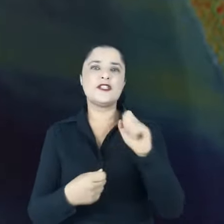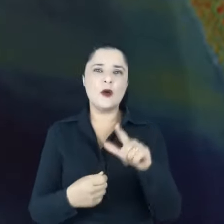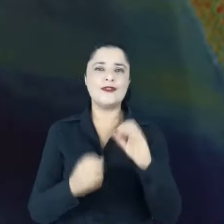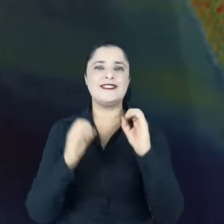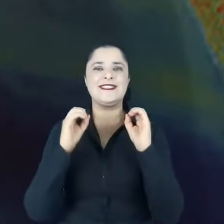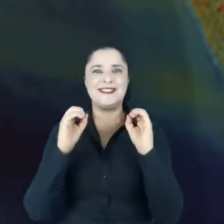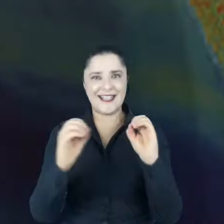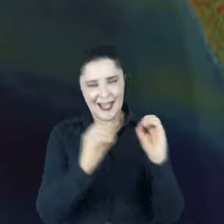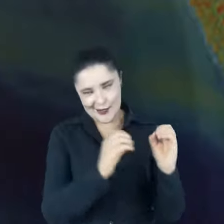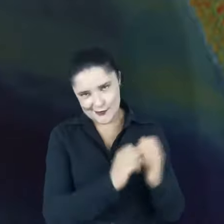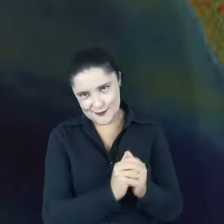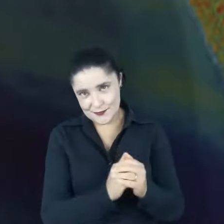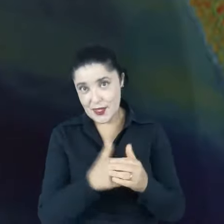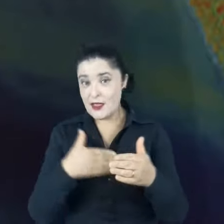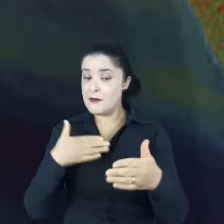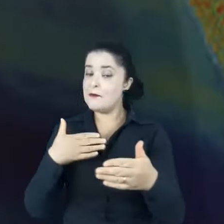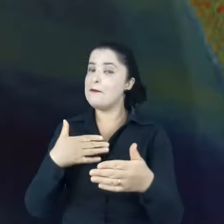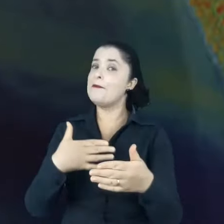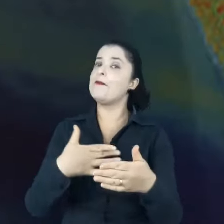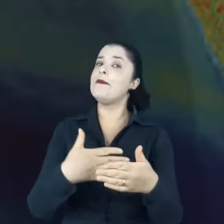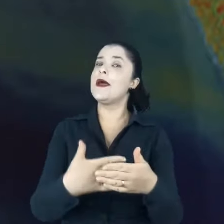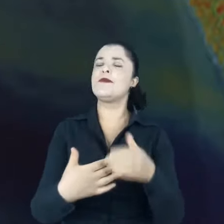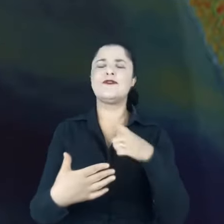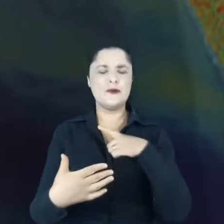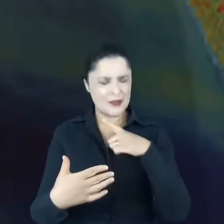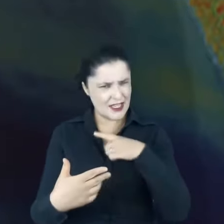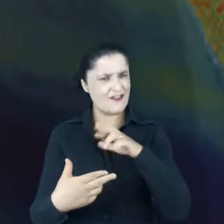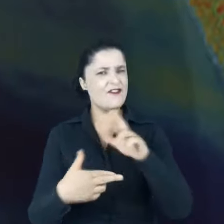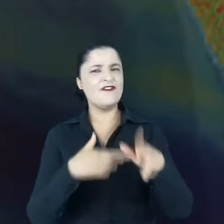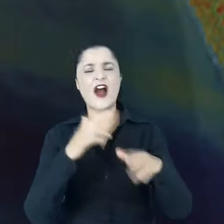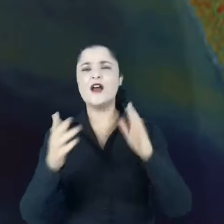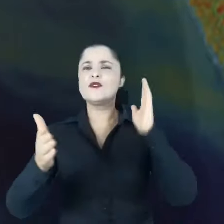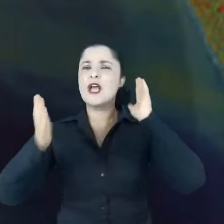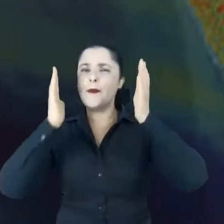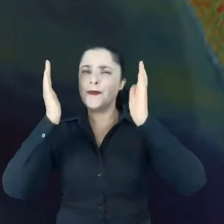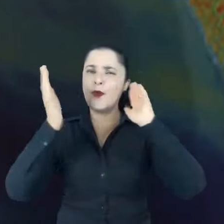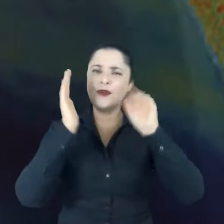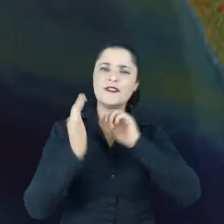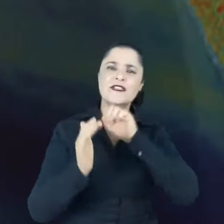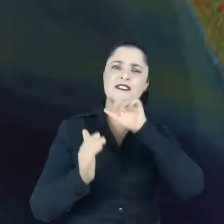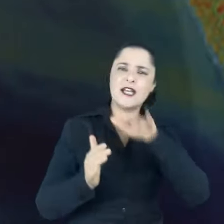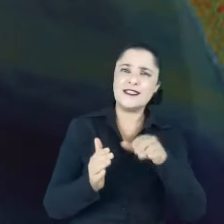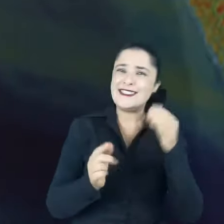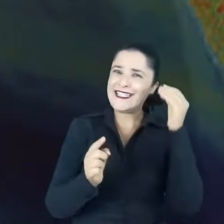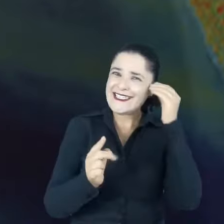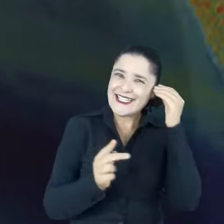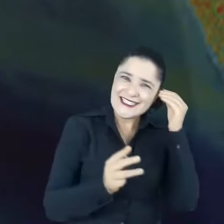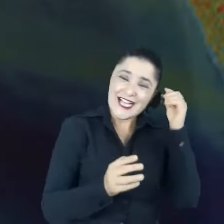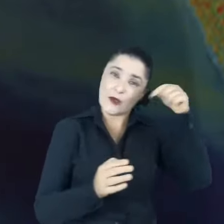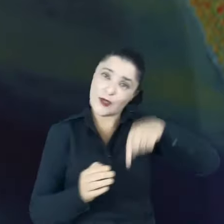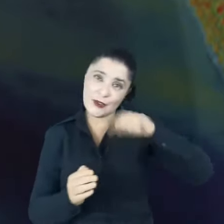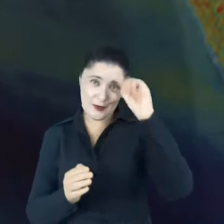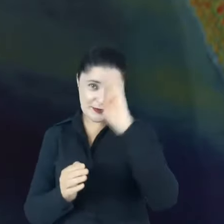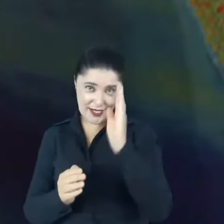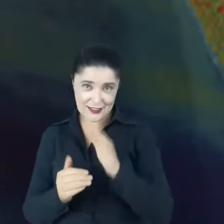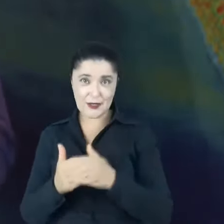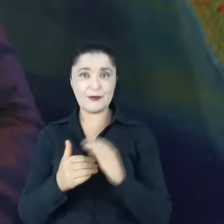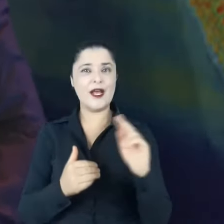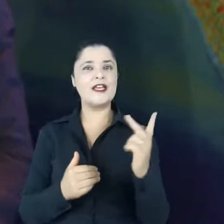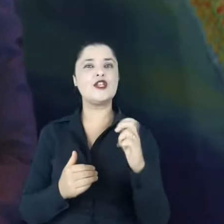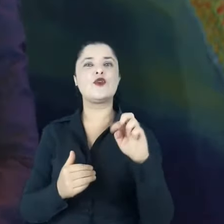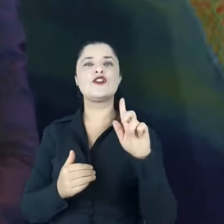breve a gente vai ter vários caminhões da Scania sendo testados no Brasil a hidrogênio verde.